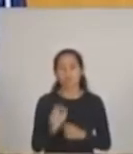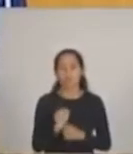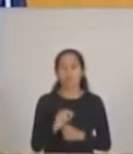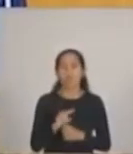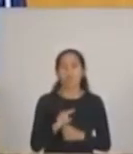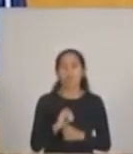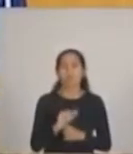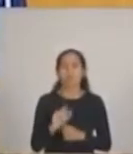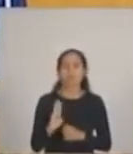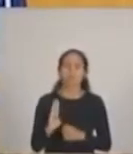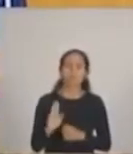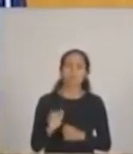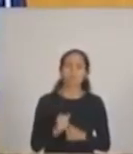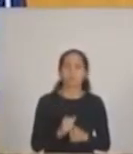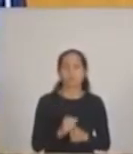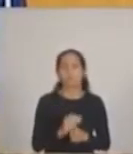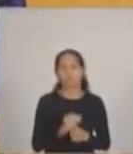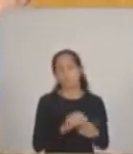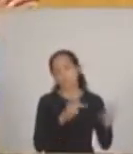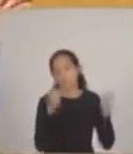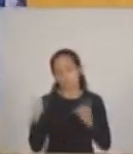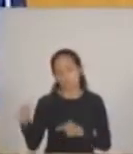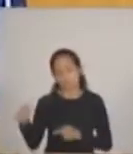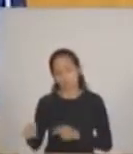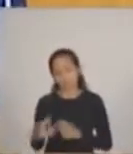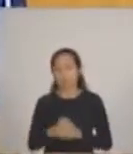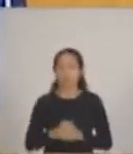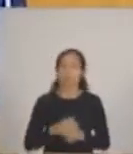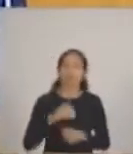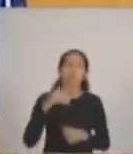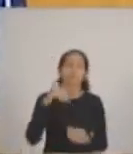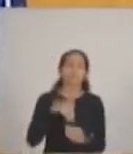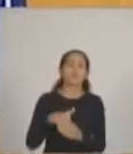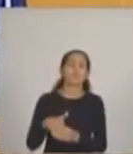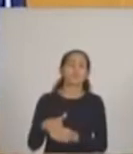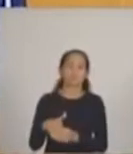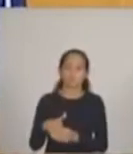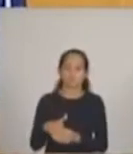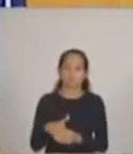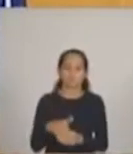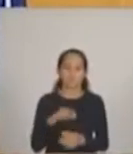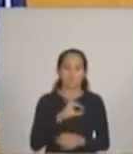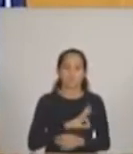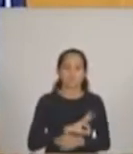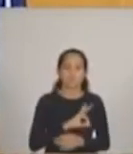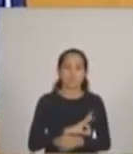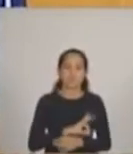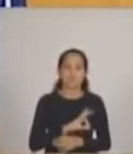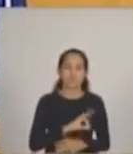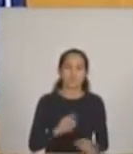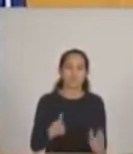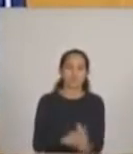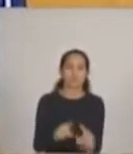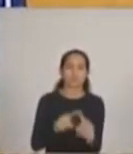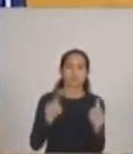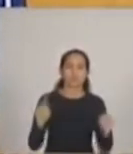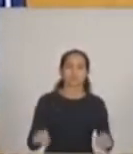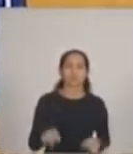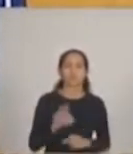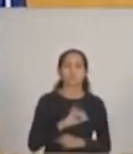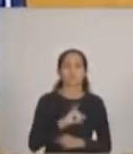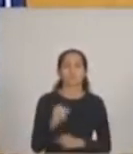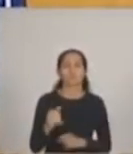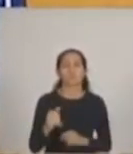e naquele momento nós estávamos votando a prorrogação do salário dos servidores do TJ por mais de um ano e